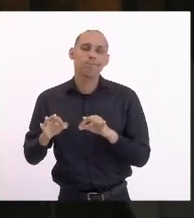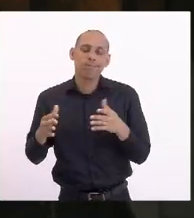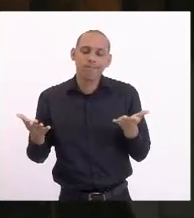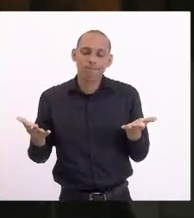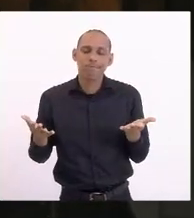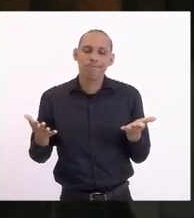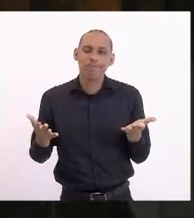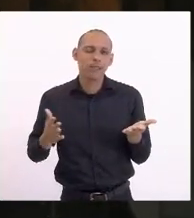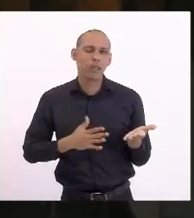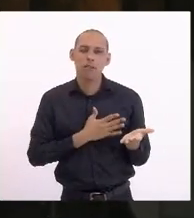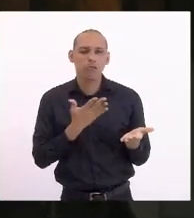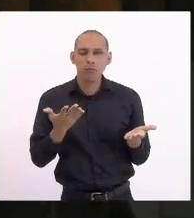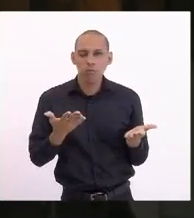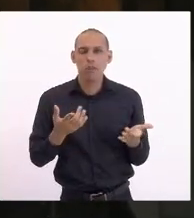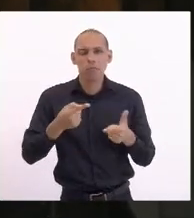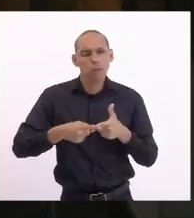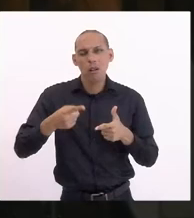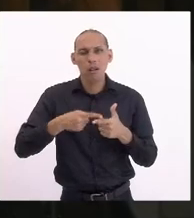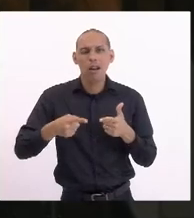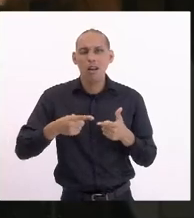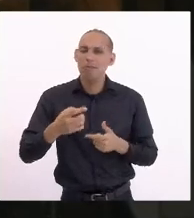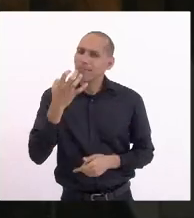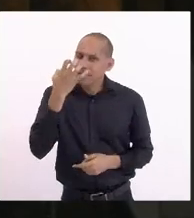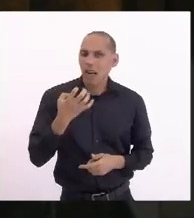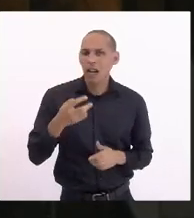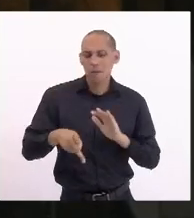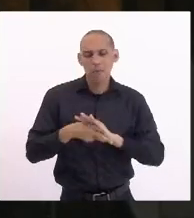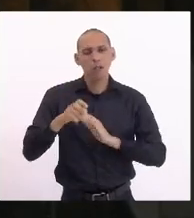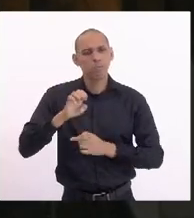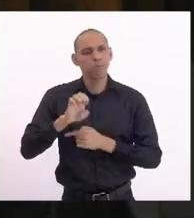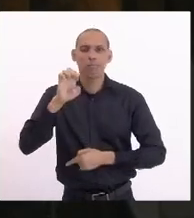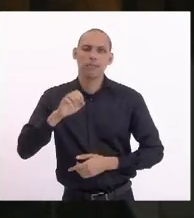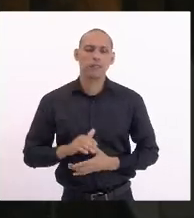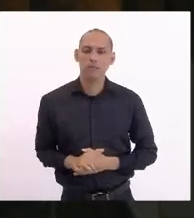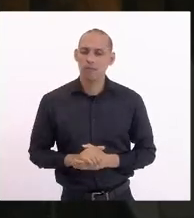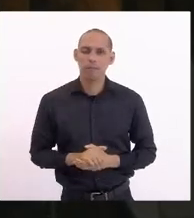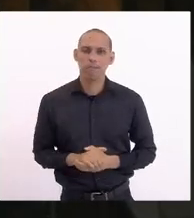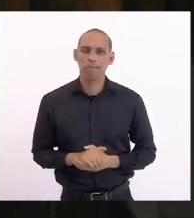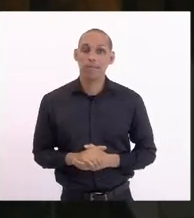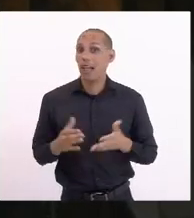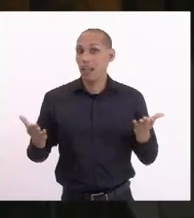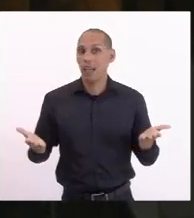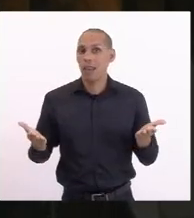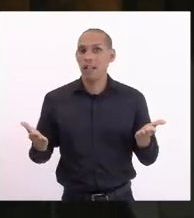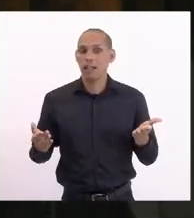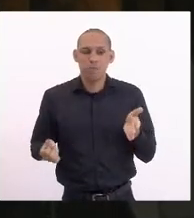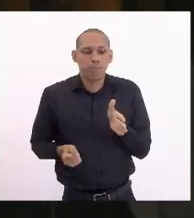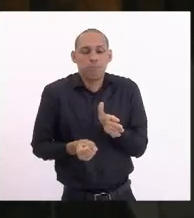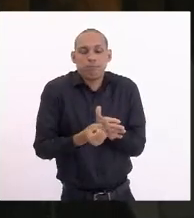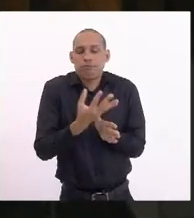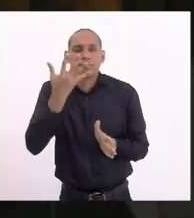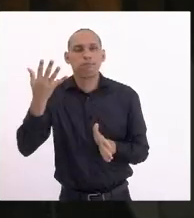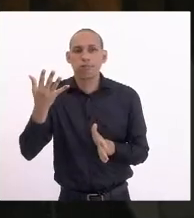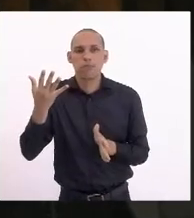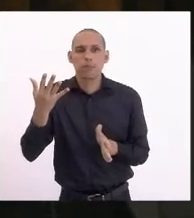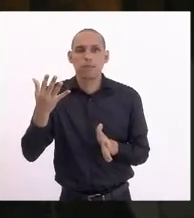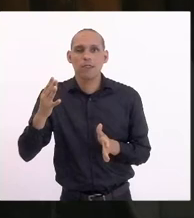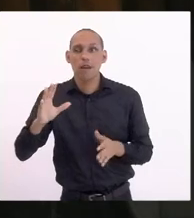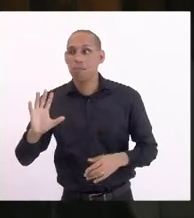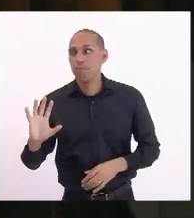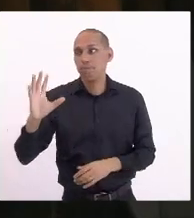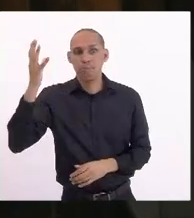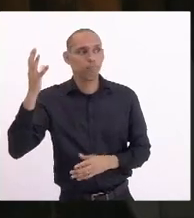dramas do nosso Estado. Aí, muitas vezes, quando acontece